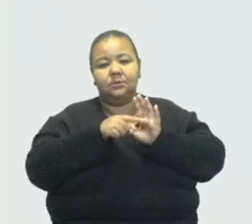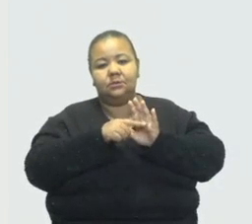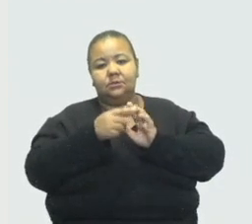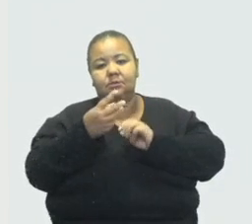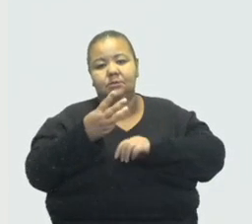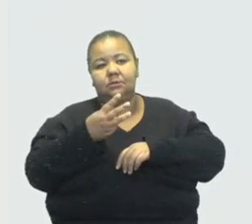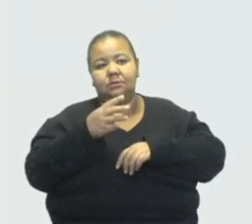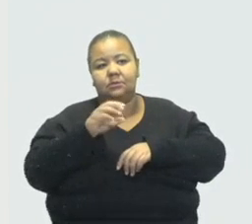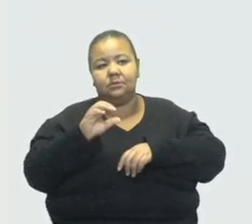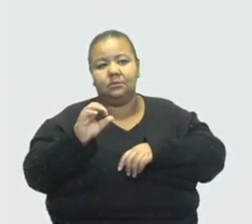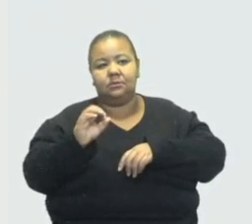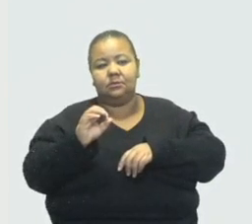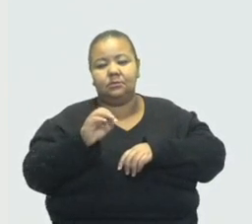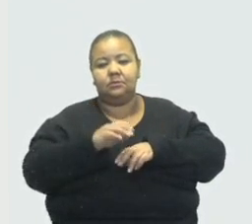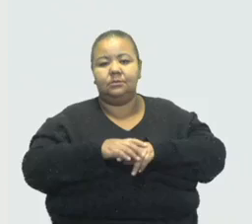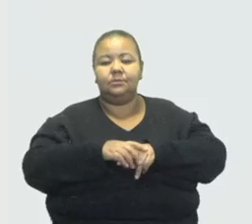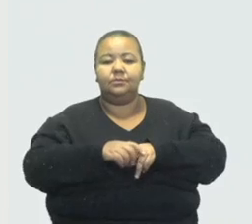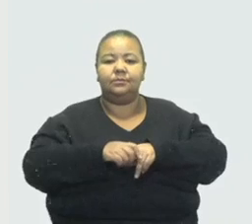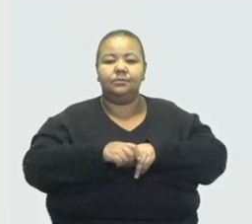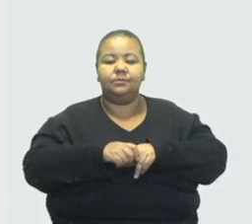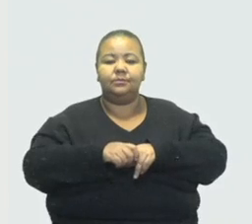3, 0.